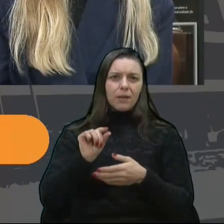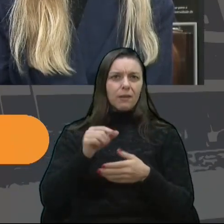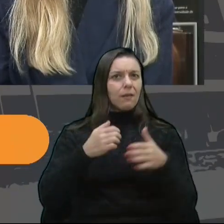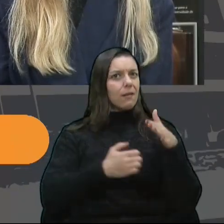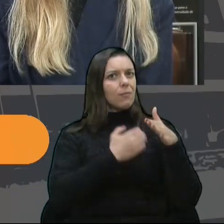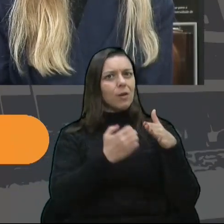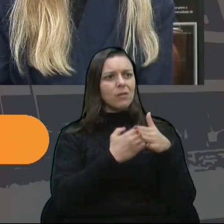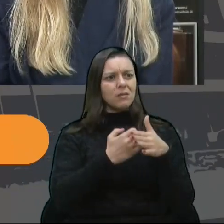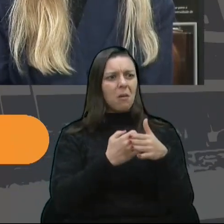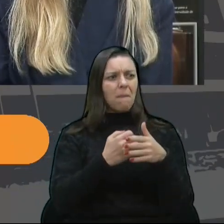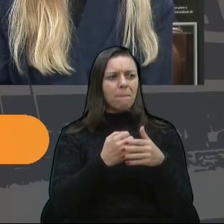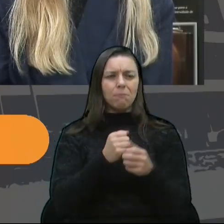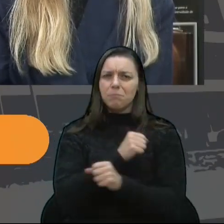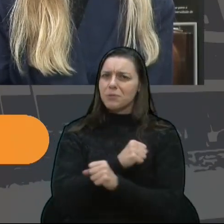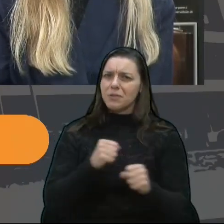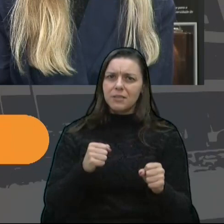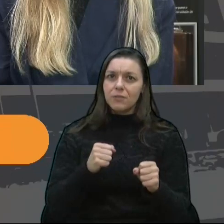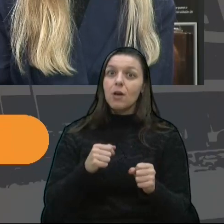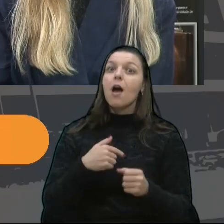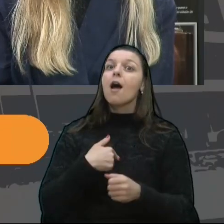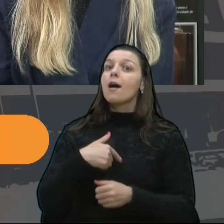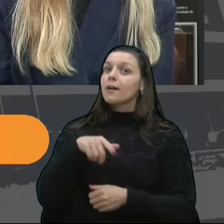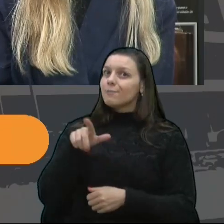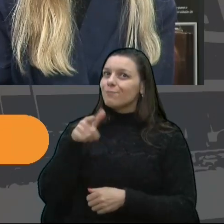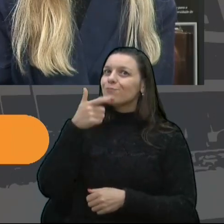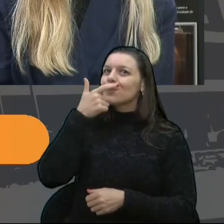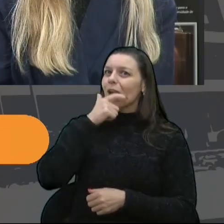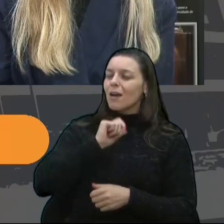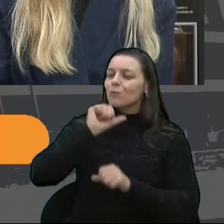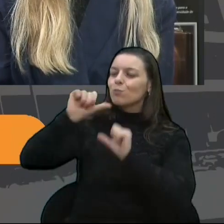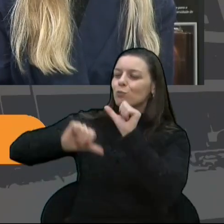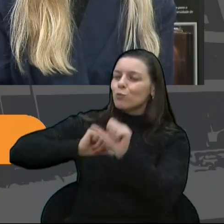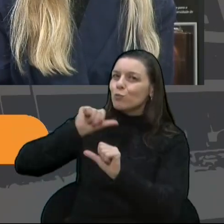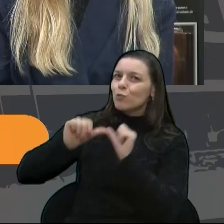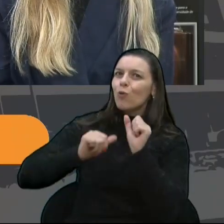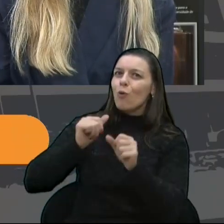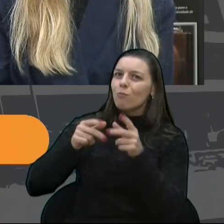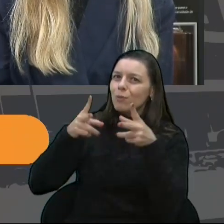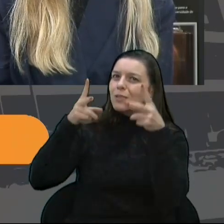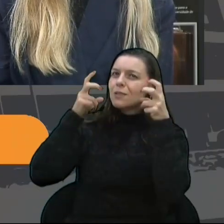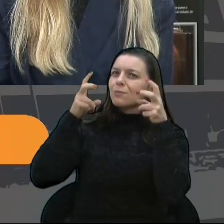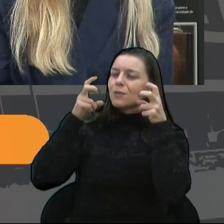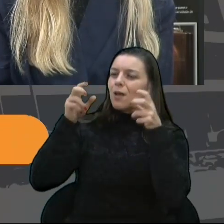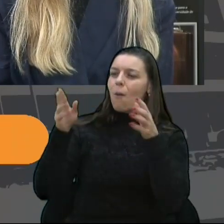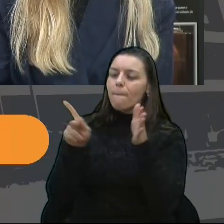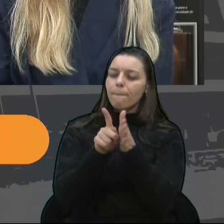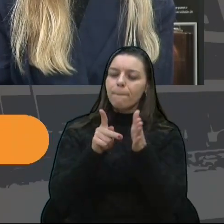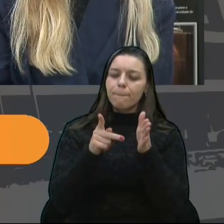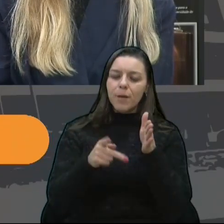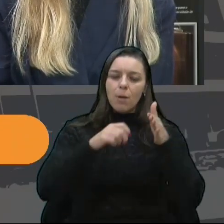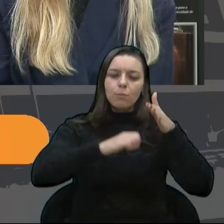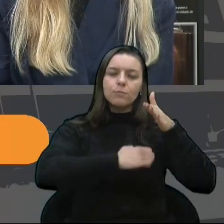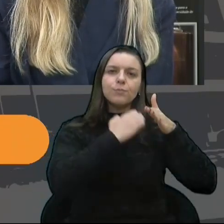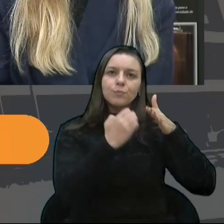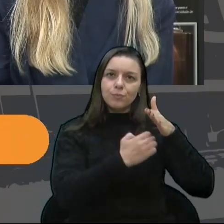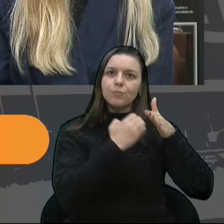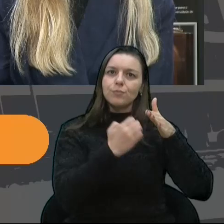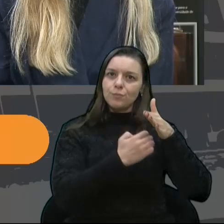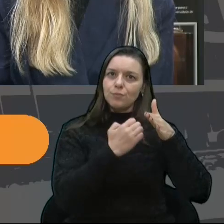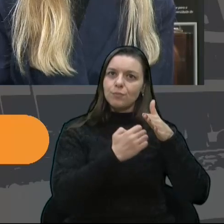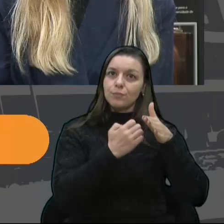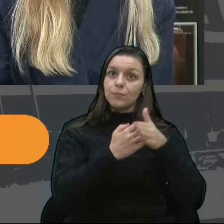possível, entendeu? Então, eu acho que até essa visão deles sobre os seus próprios negócios acabou mudando. Então, isso foi